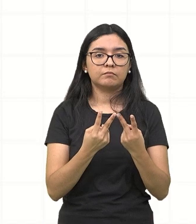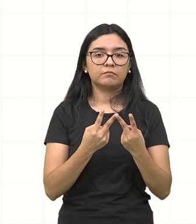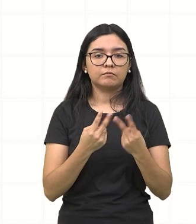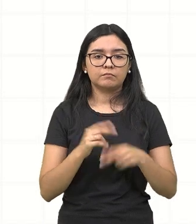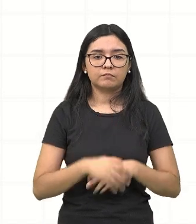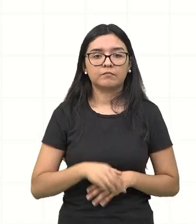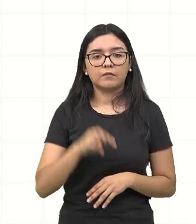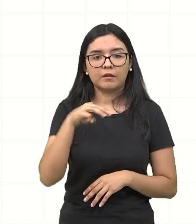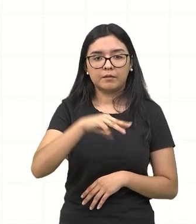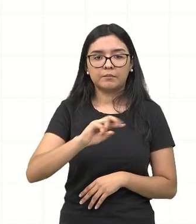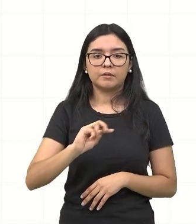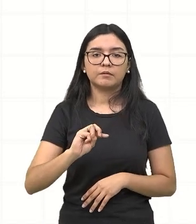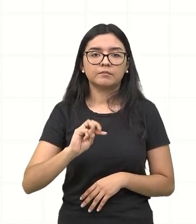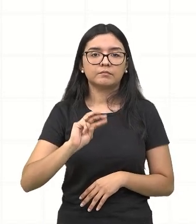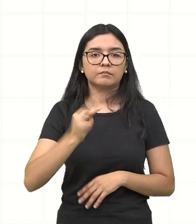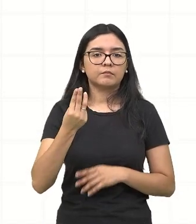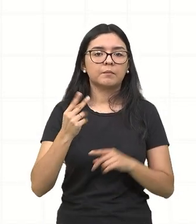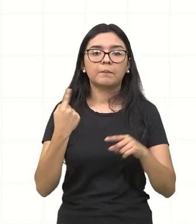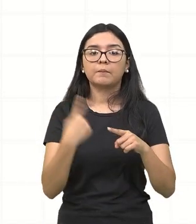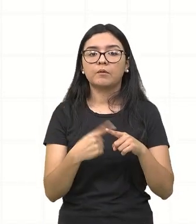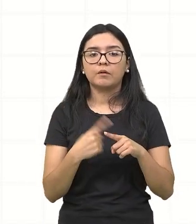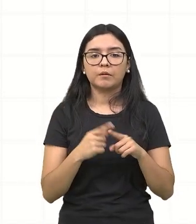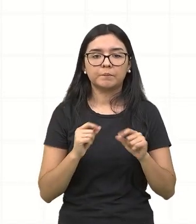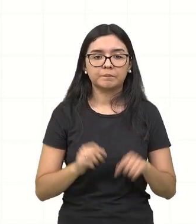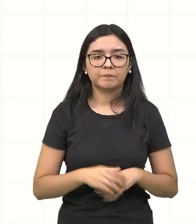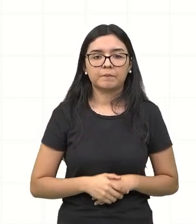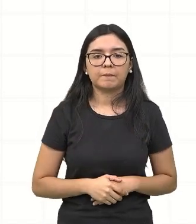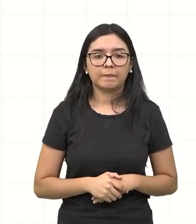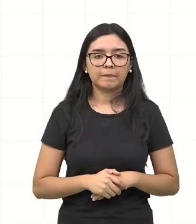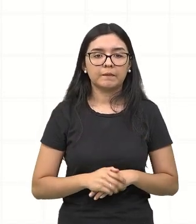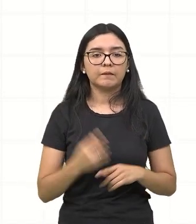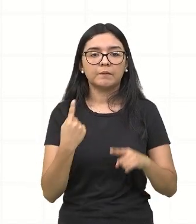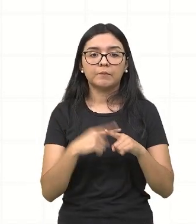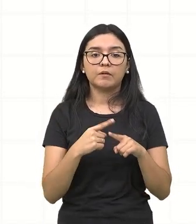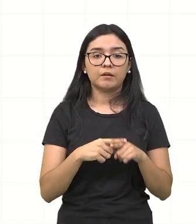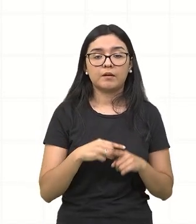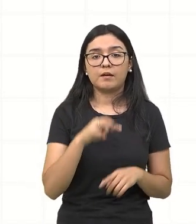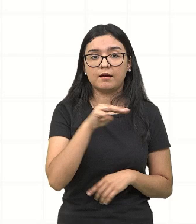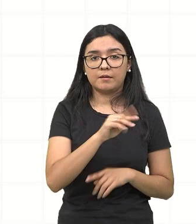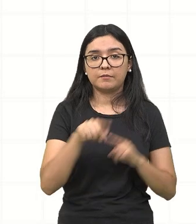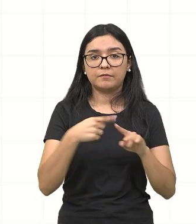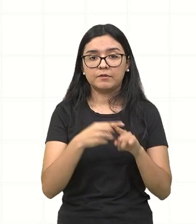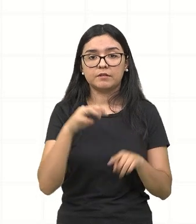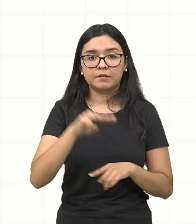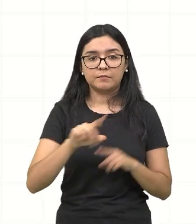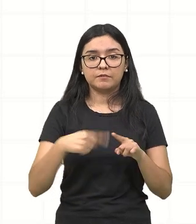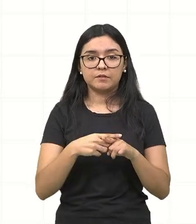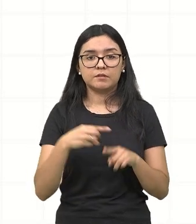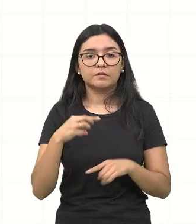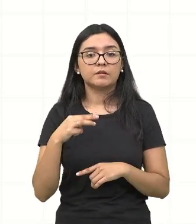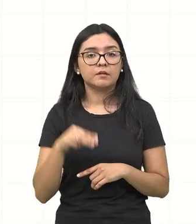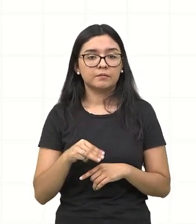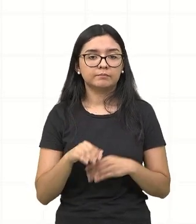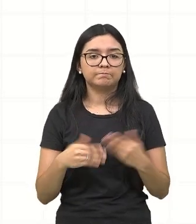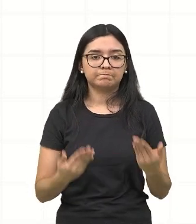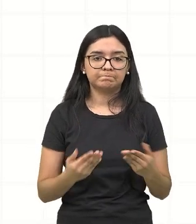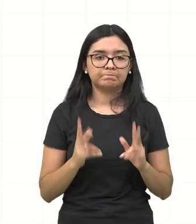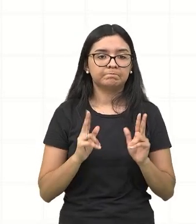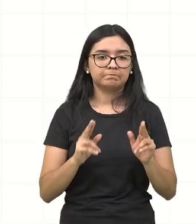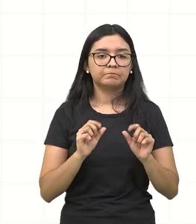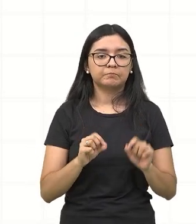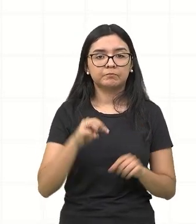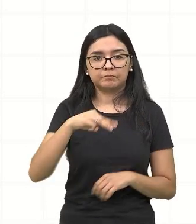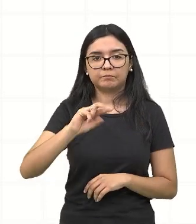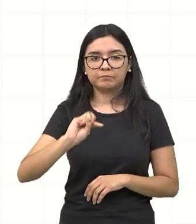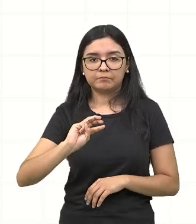em metro cúbico. E por quê? Porque vem daqui, ó, m vezes m vezes m, que é igual a m ao cubo, tá legal? Então, sabemos que